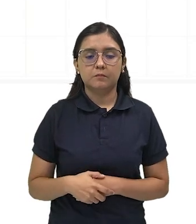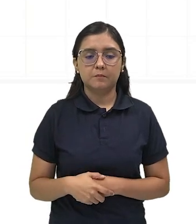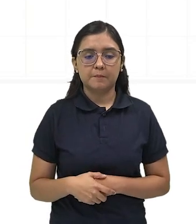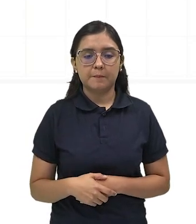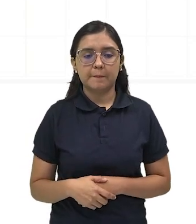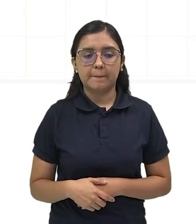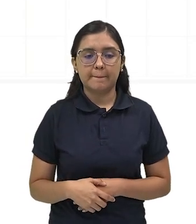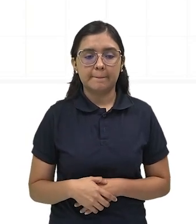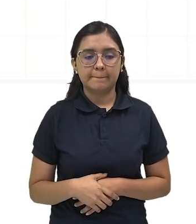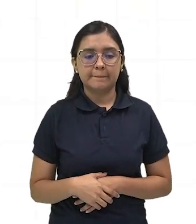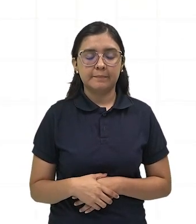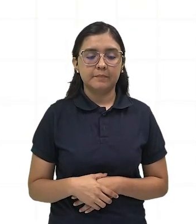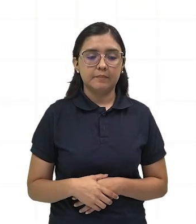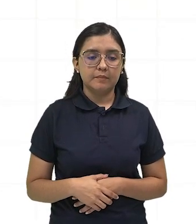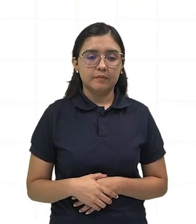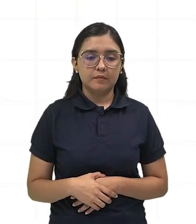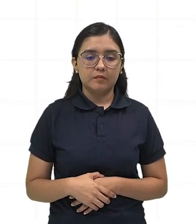próprio...